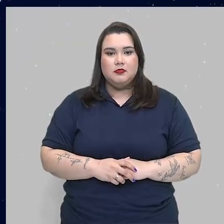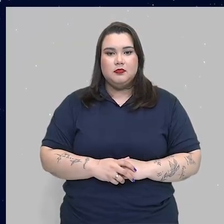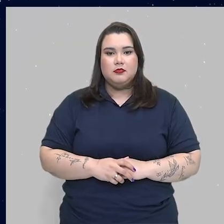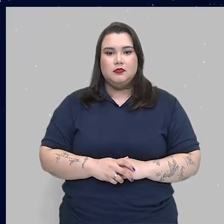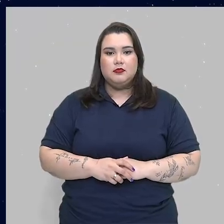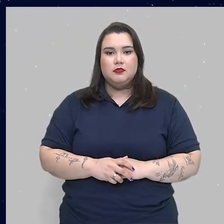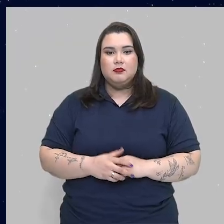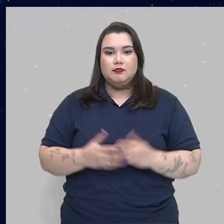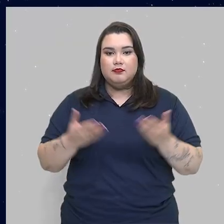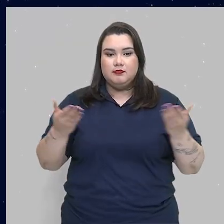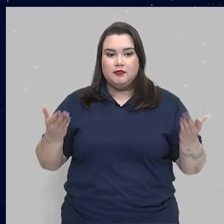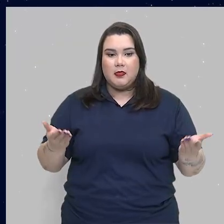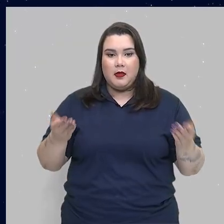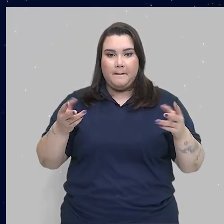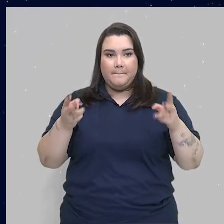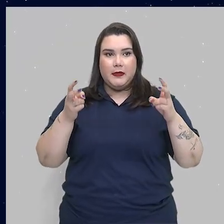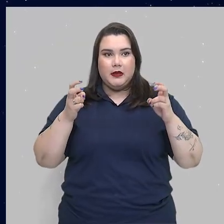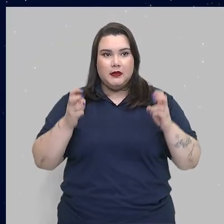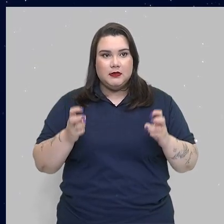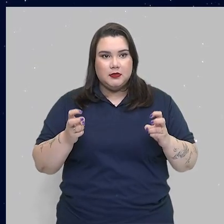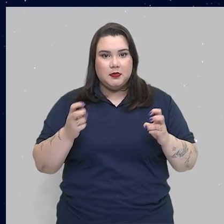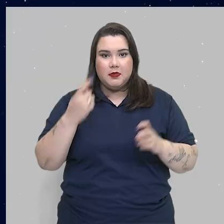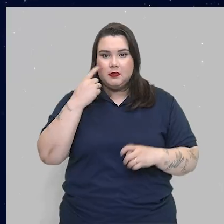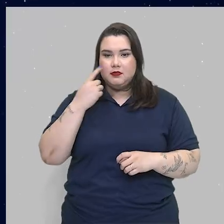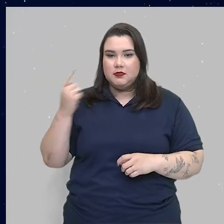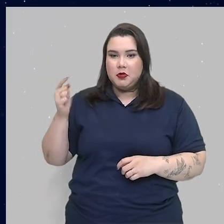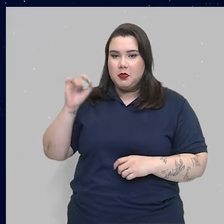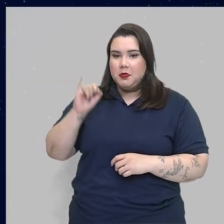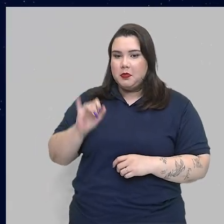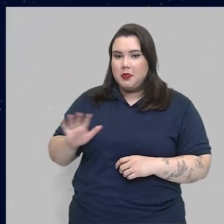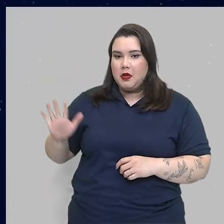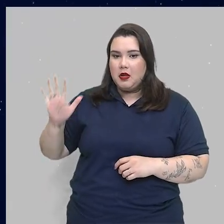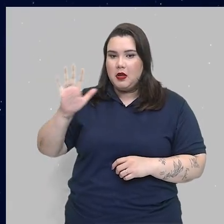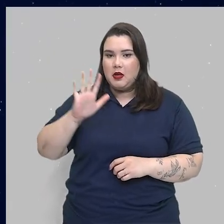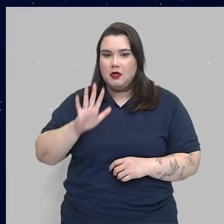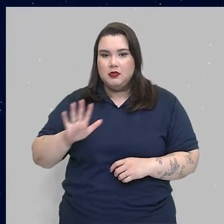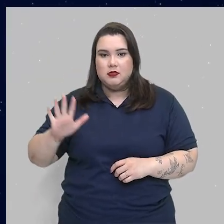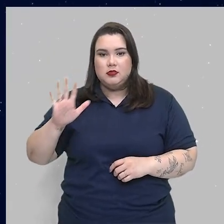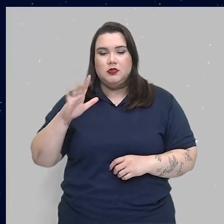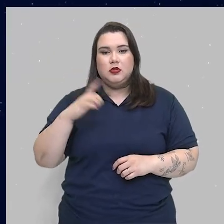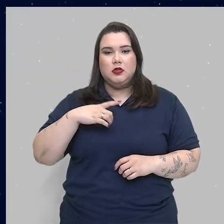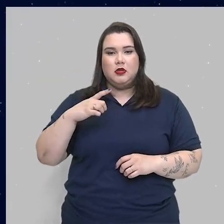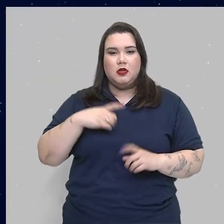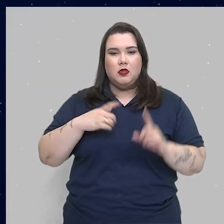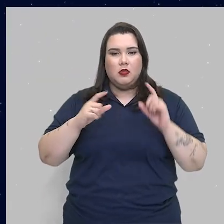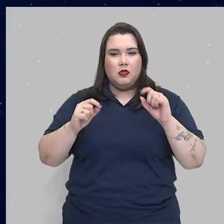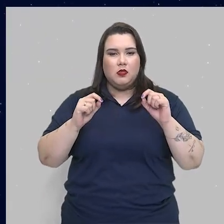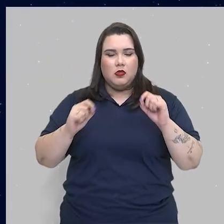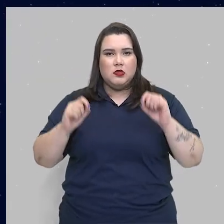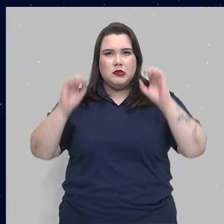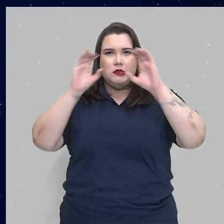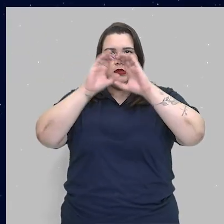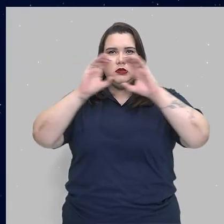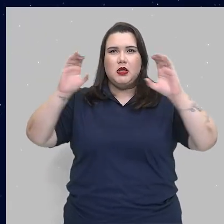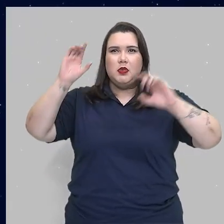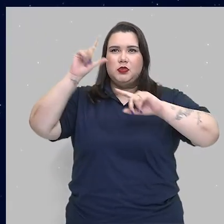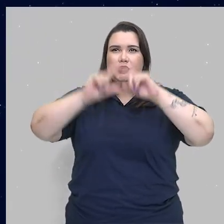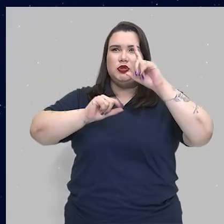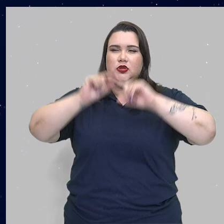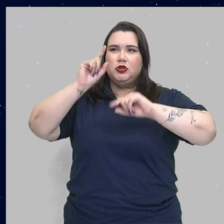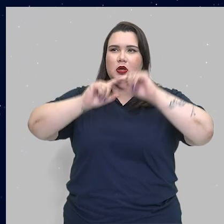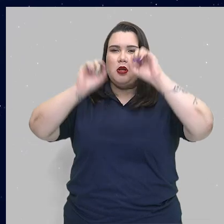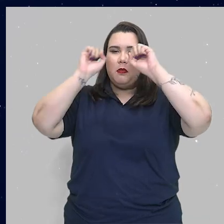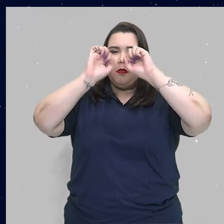Então, se nós olharmos aí para essa imagem, que está correndo, nós temos um céu